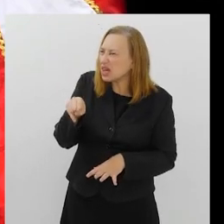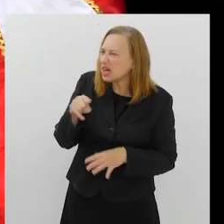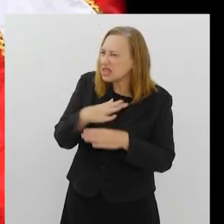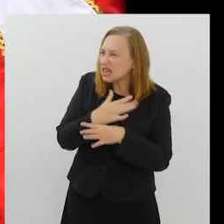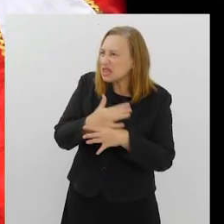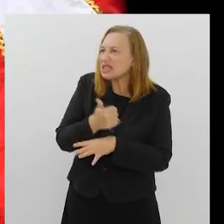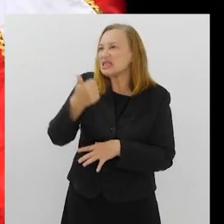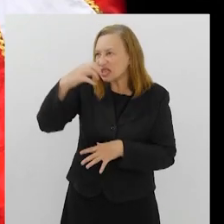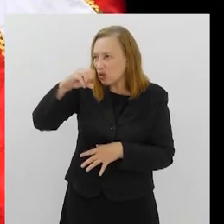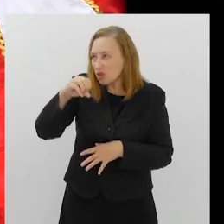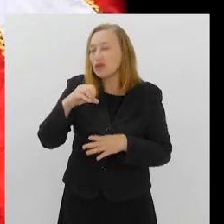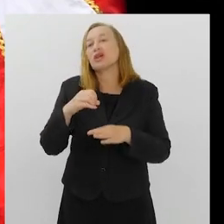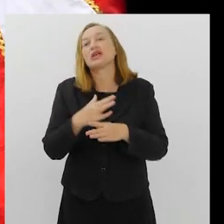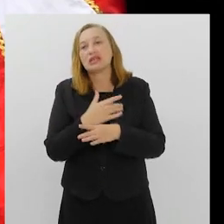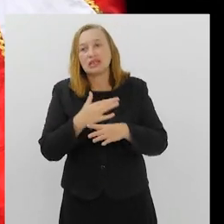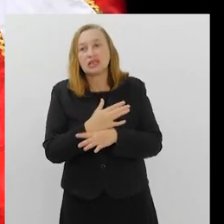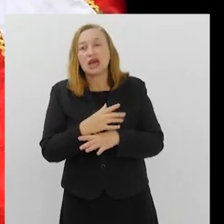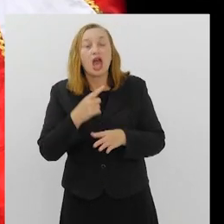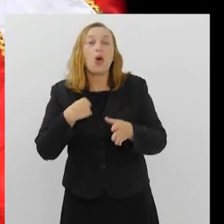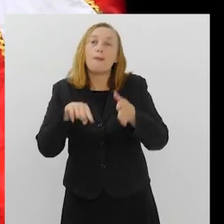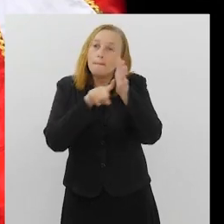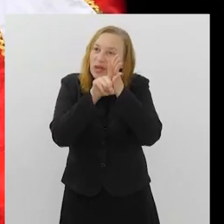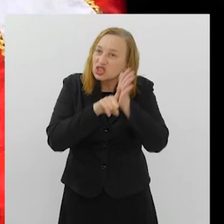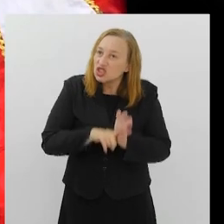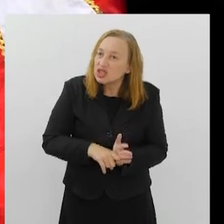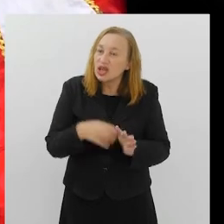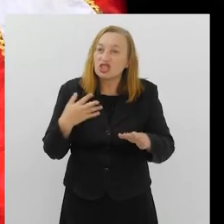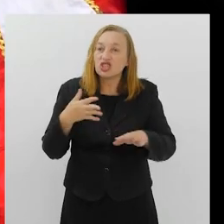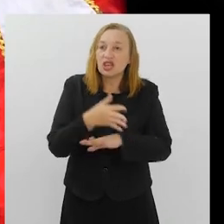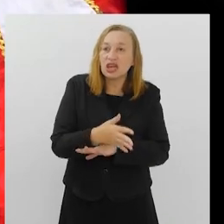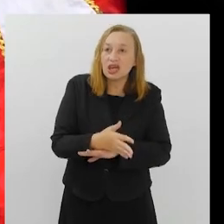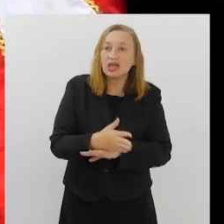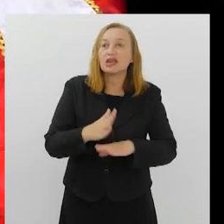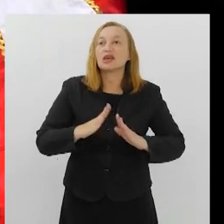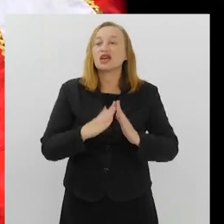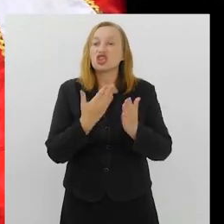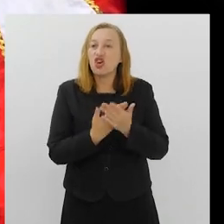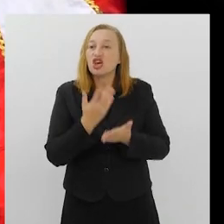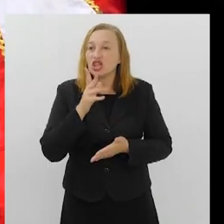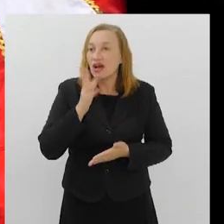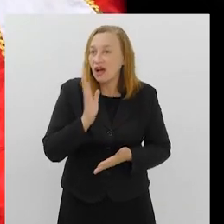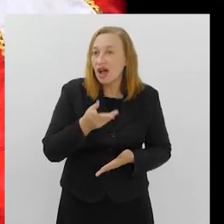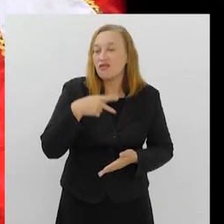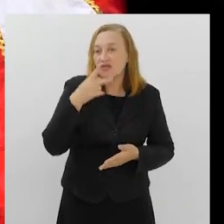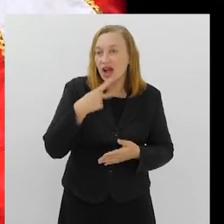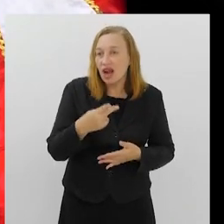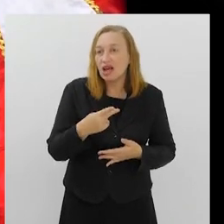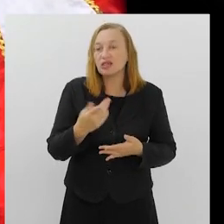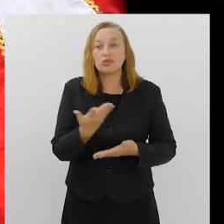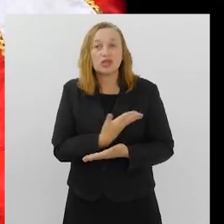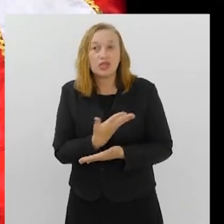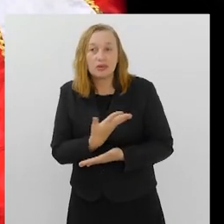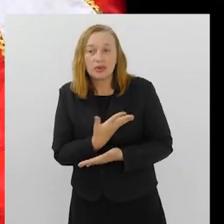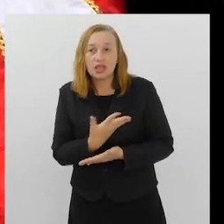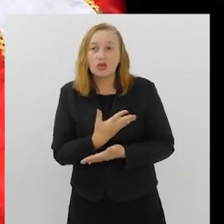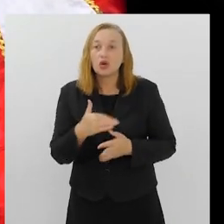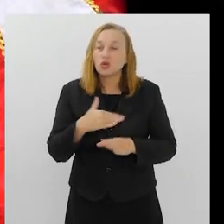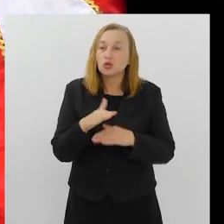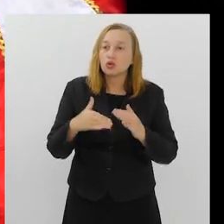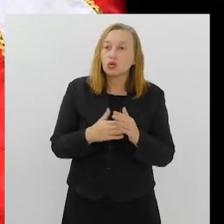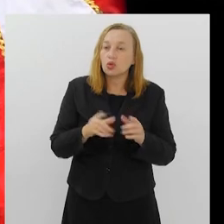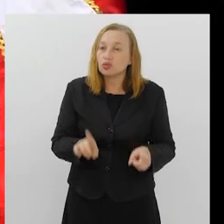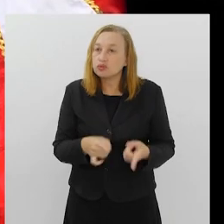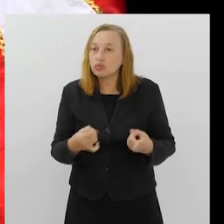né? É, 19 anos. 19. Eu dei uma pesquisada, cheguei na escola comentando já, que eu adoro ficar falando com os meus